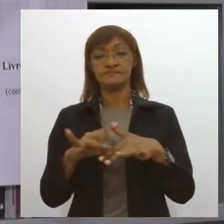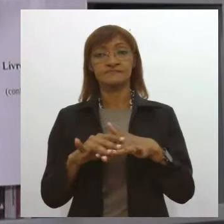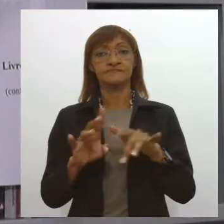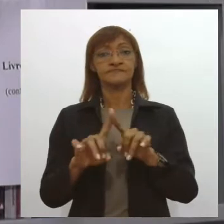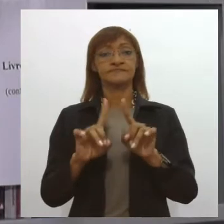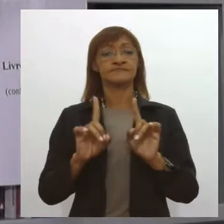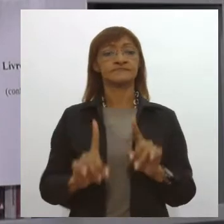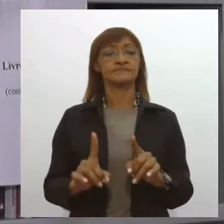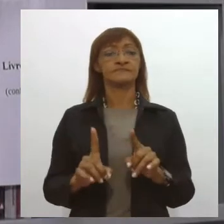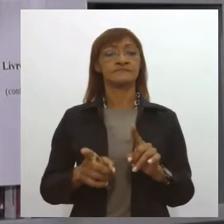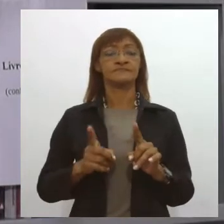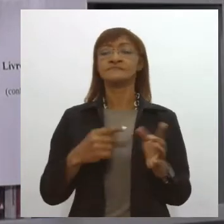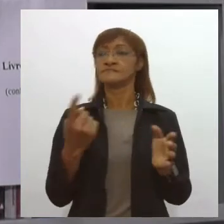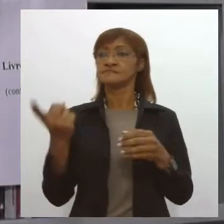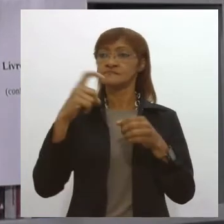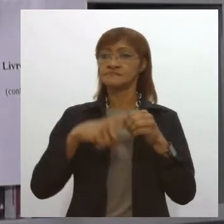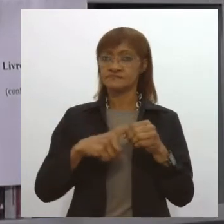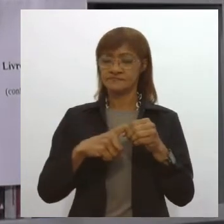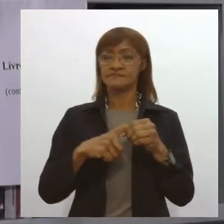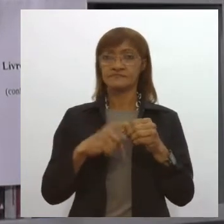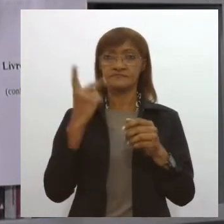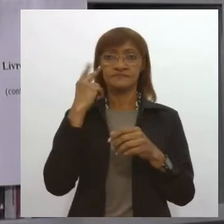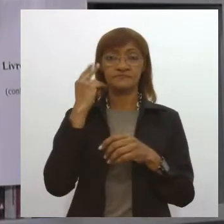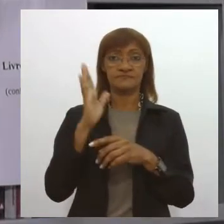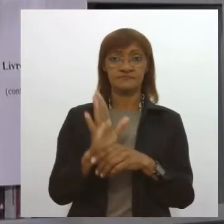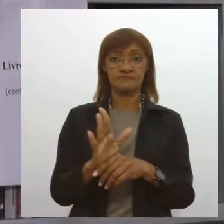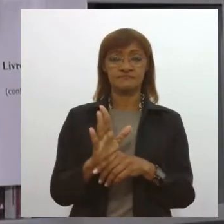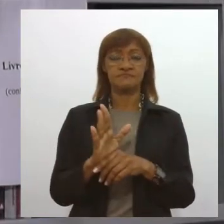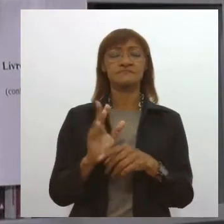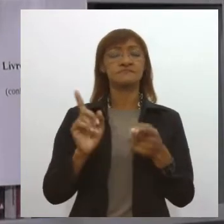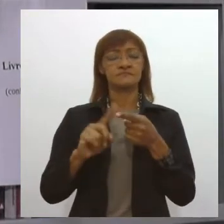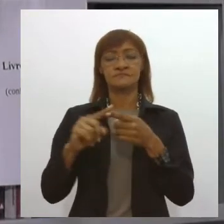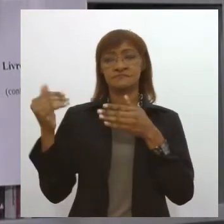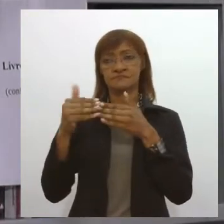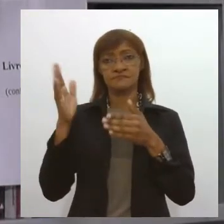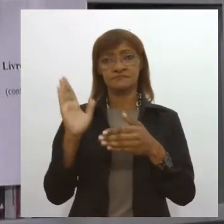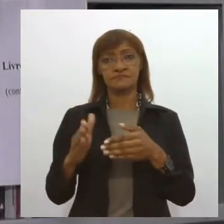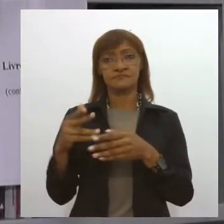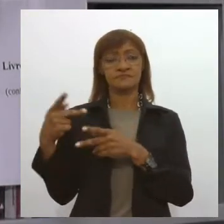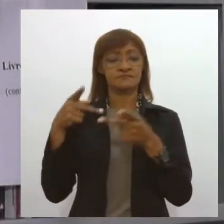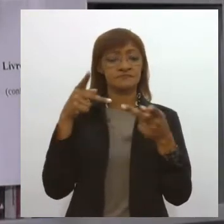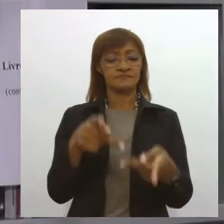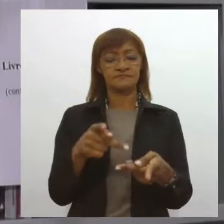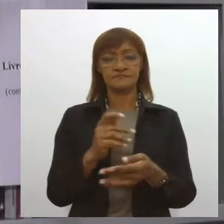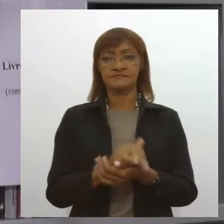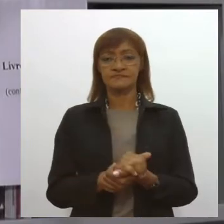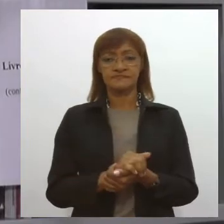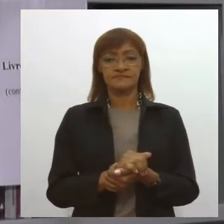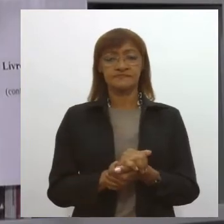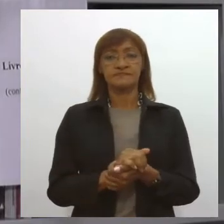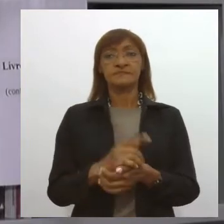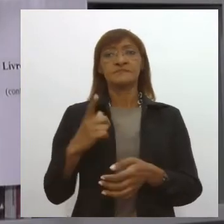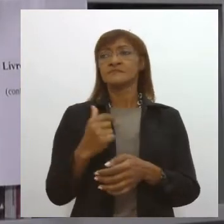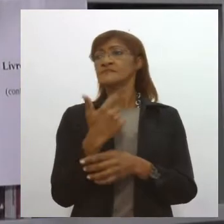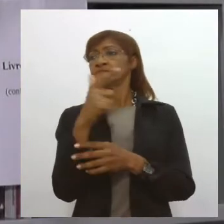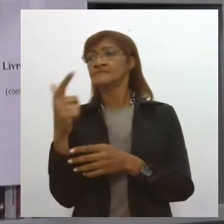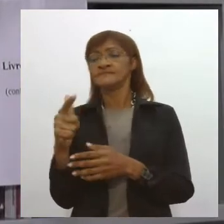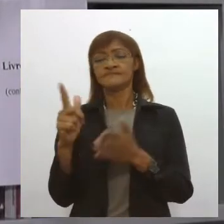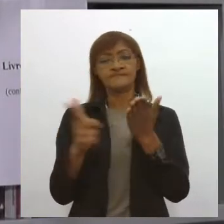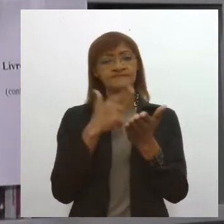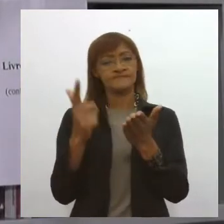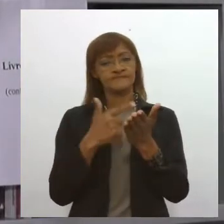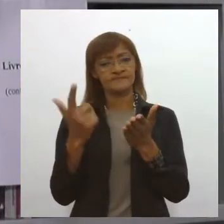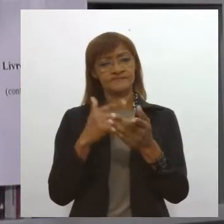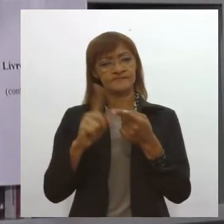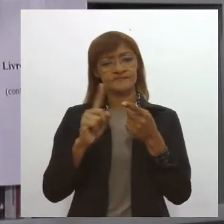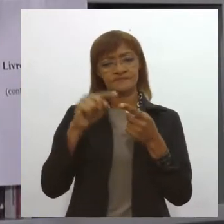seja retomada, a biblioteca também faz parte desse processo de visita guiada. E a gente tem muitas obras aqui para atender o